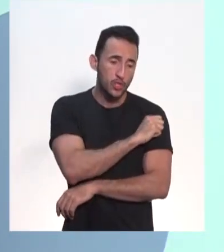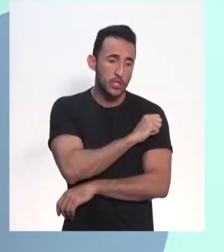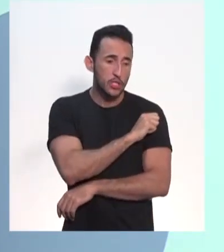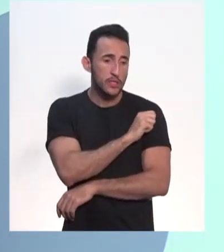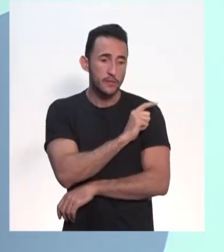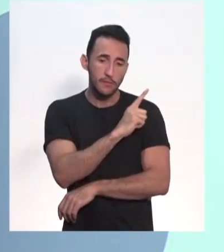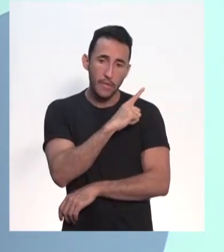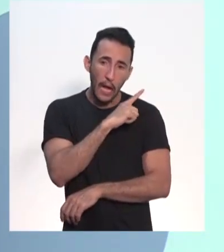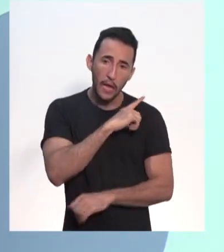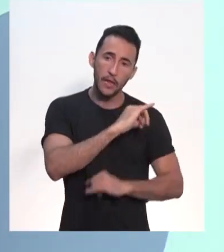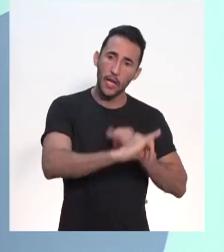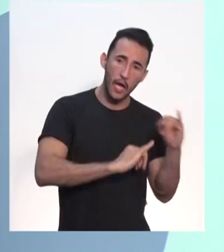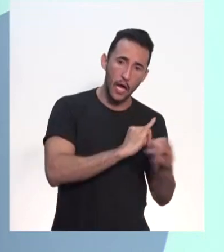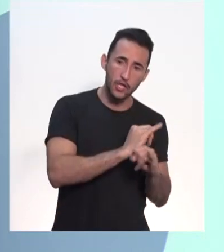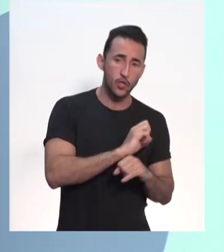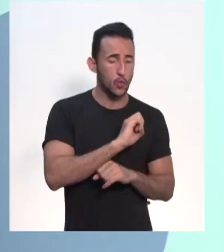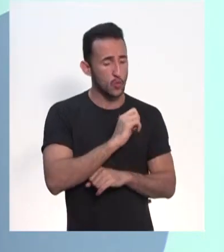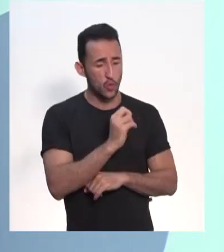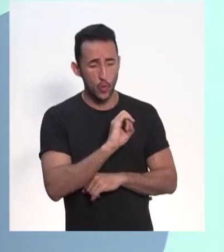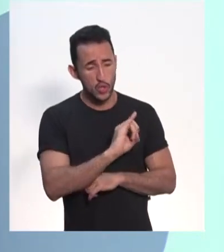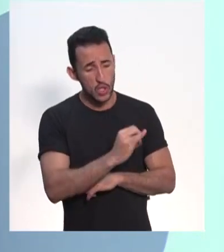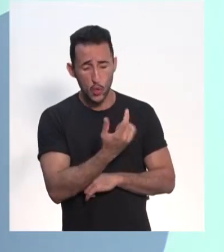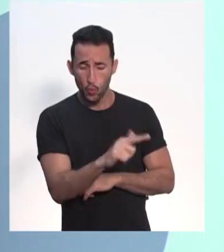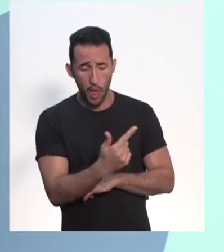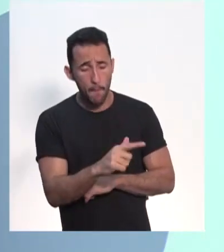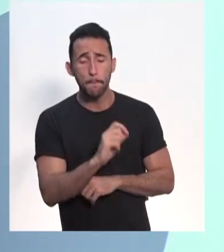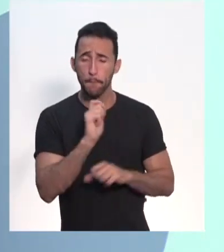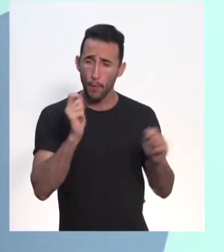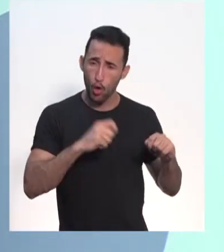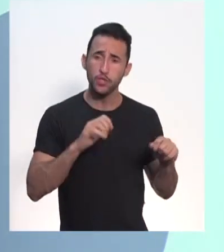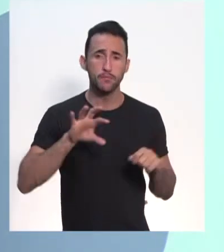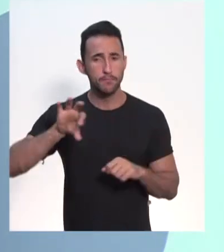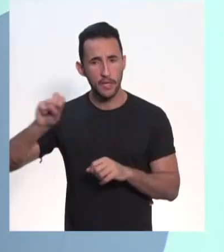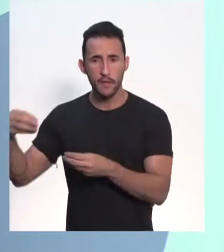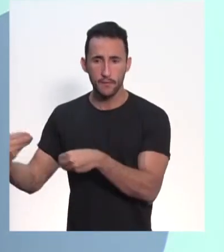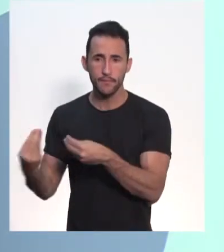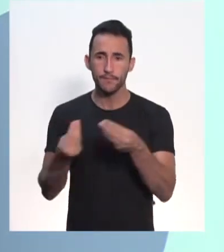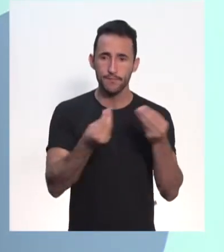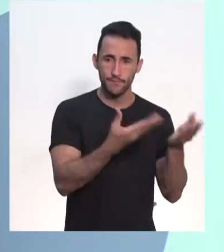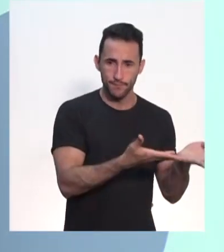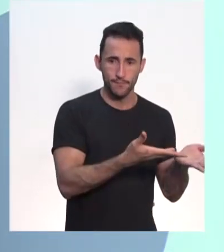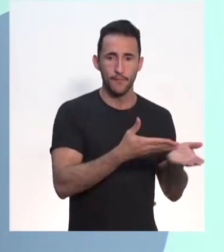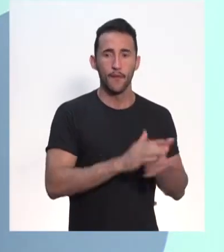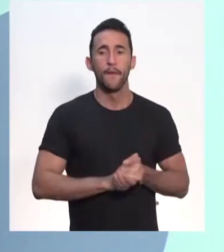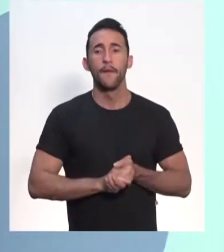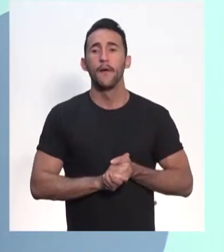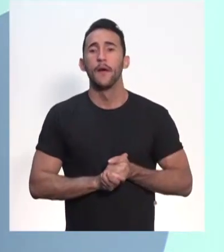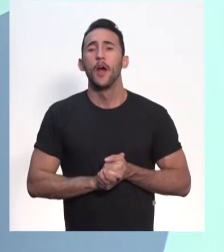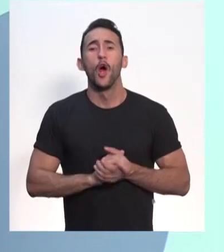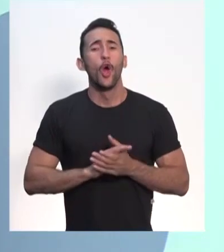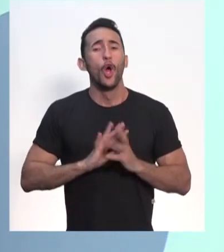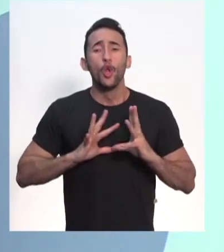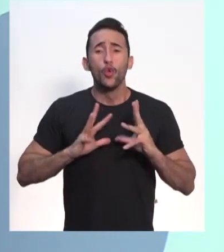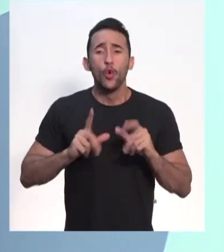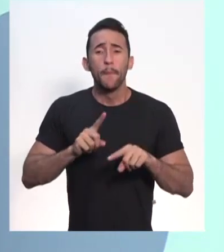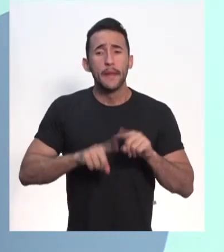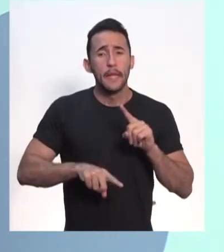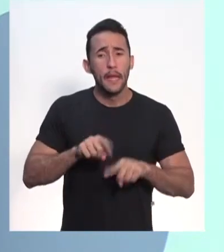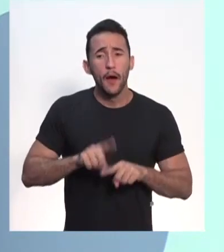escola, e eles não entraram agora com o nosso currículo, mas eles